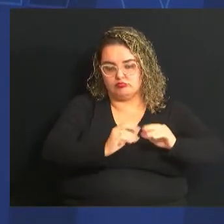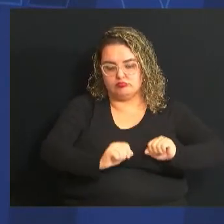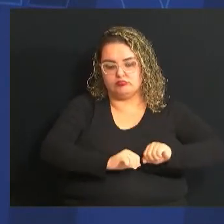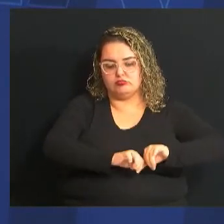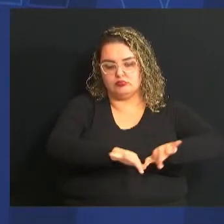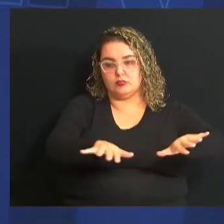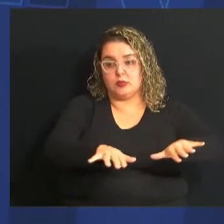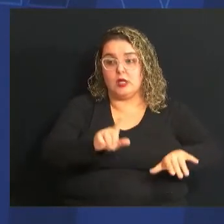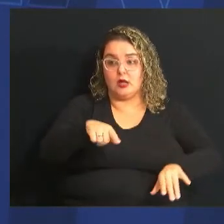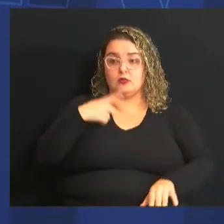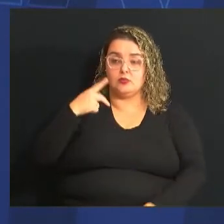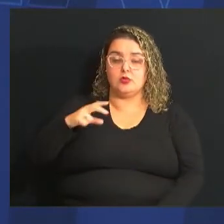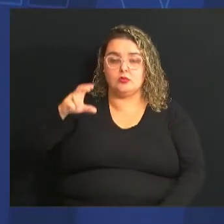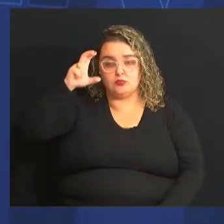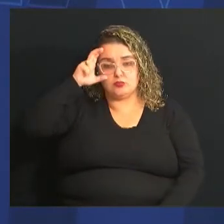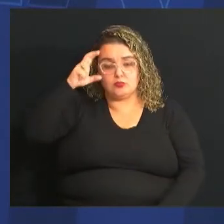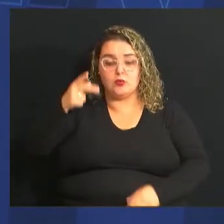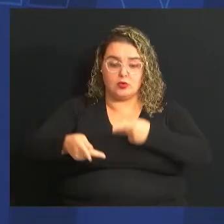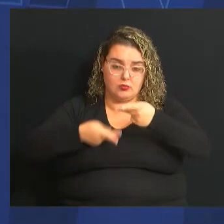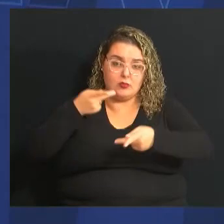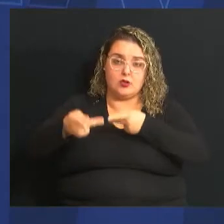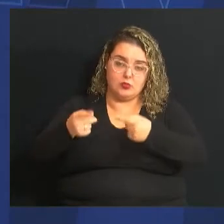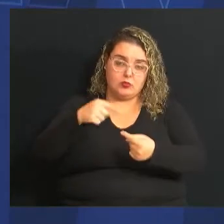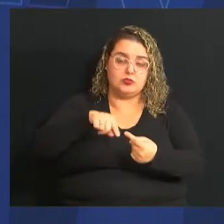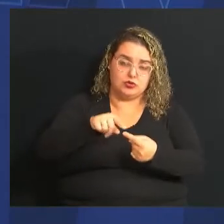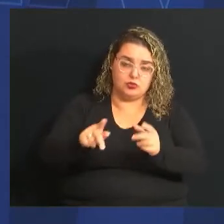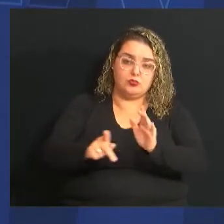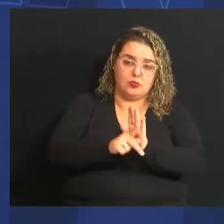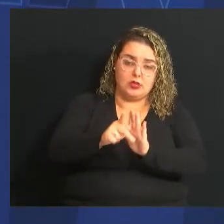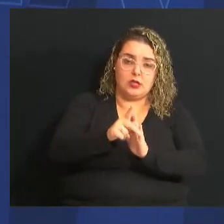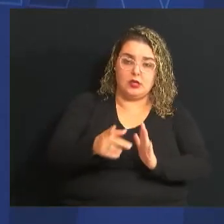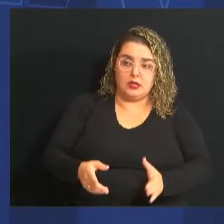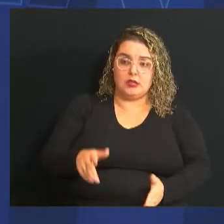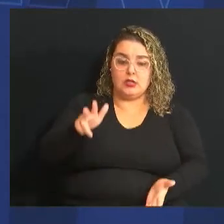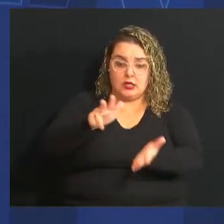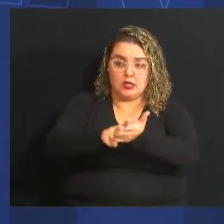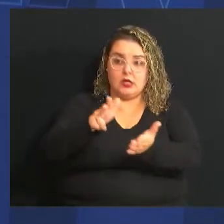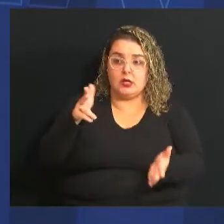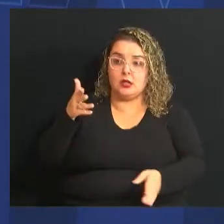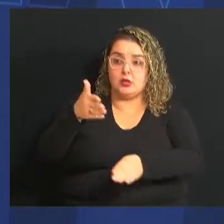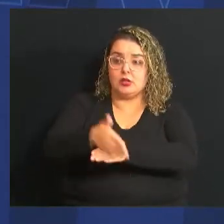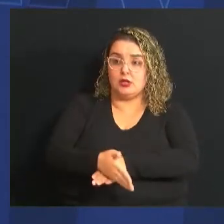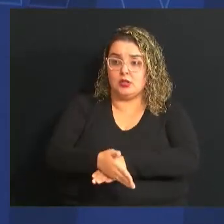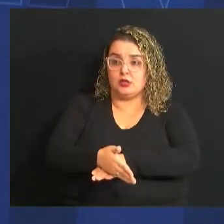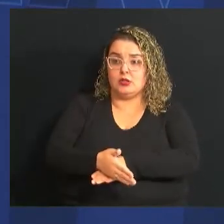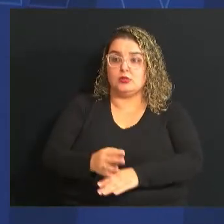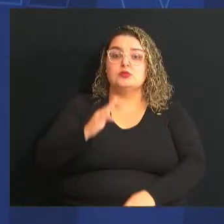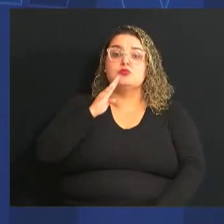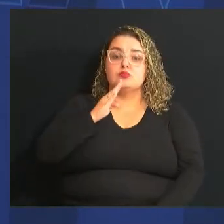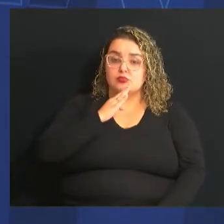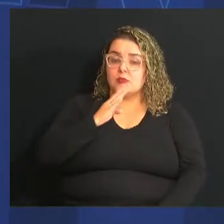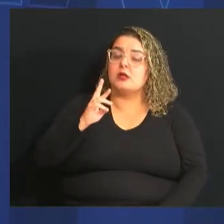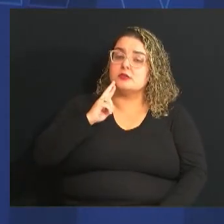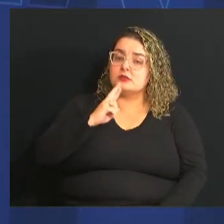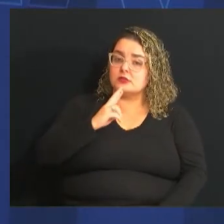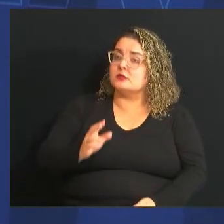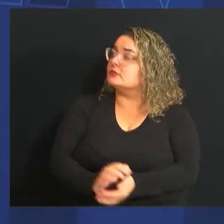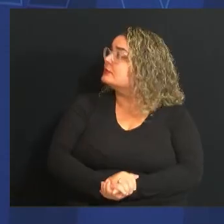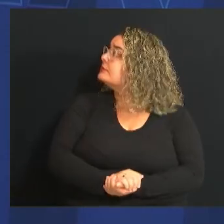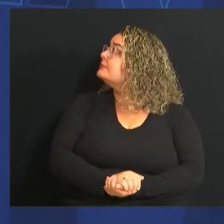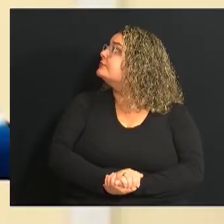O e-descarte nada mais é que o local adequado para descarte de componentes eletrônicos